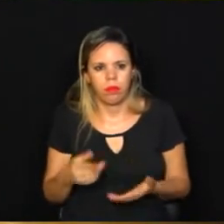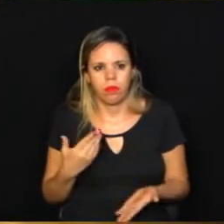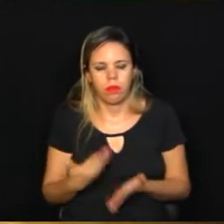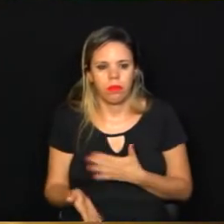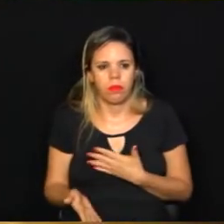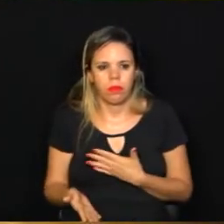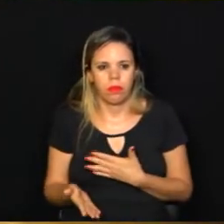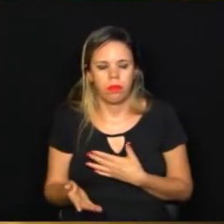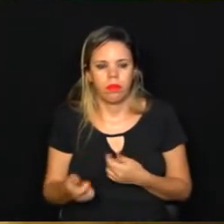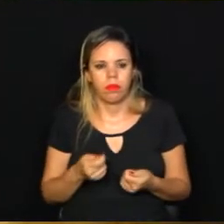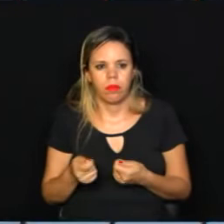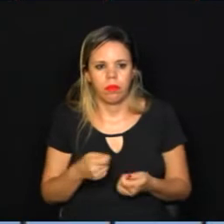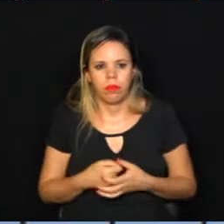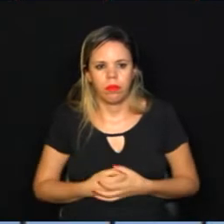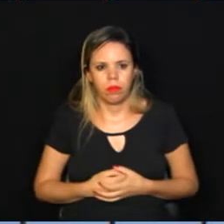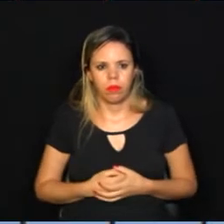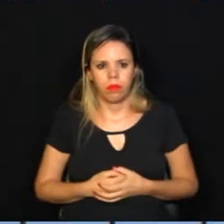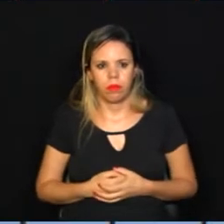pouco o controle.